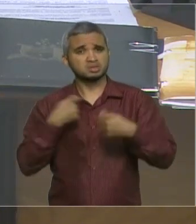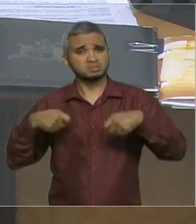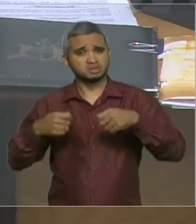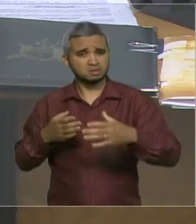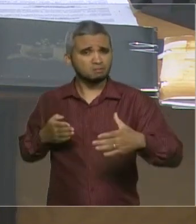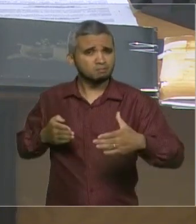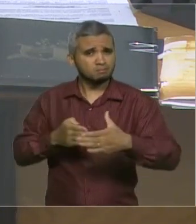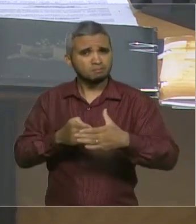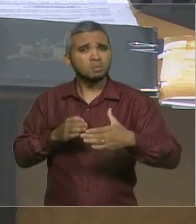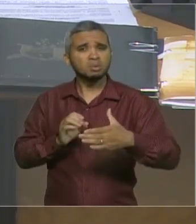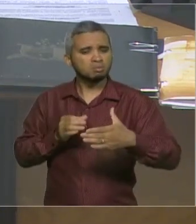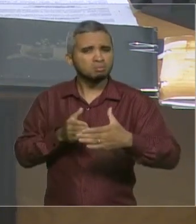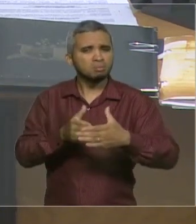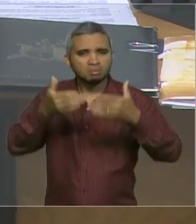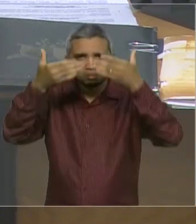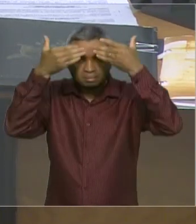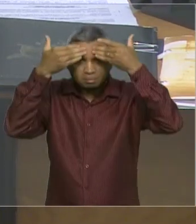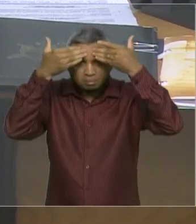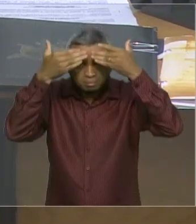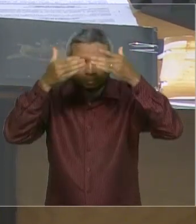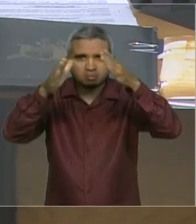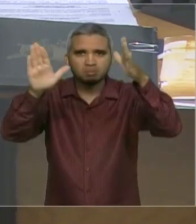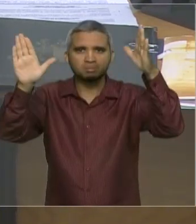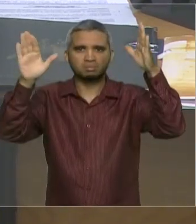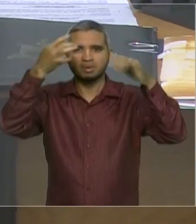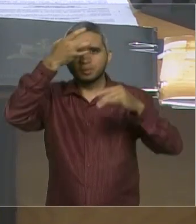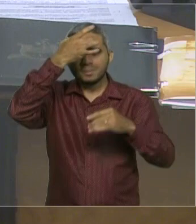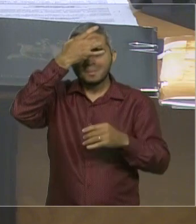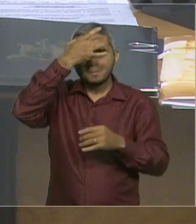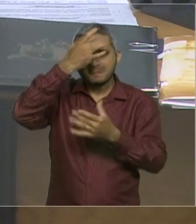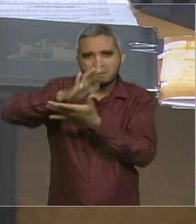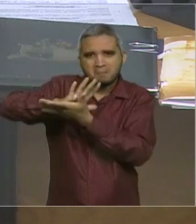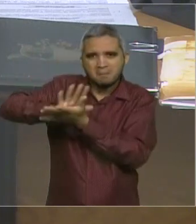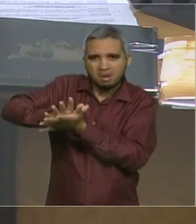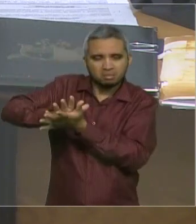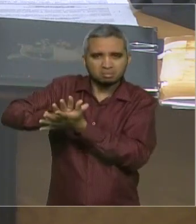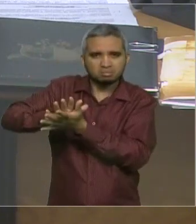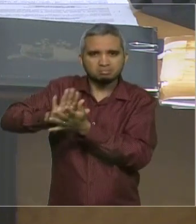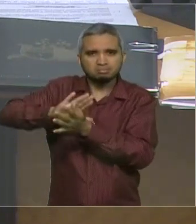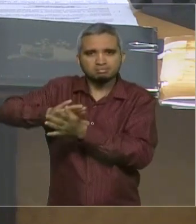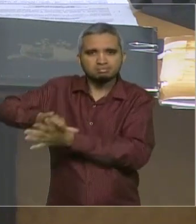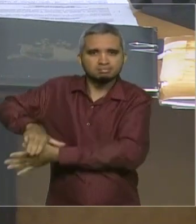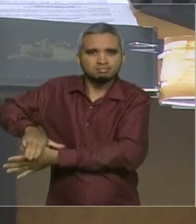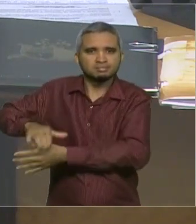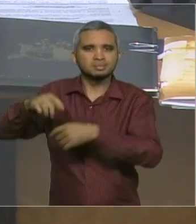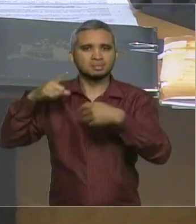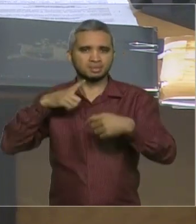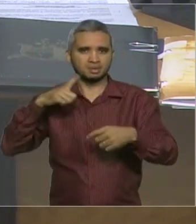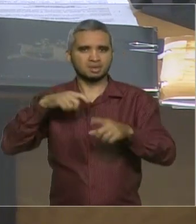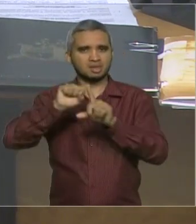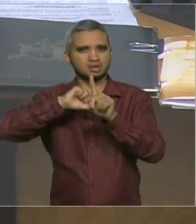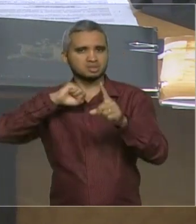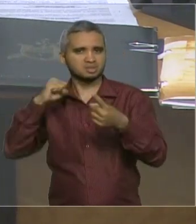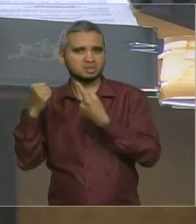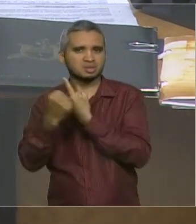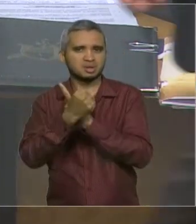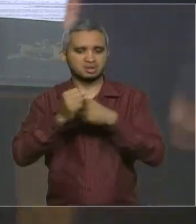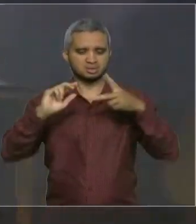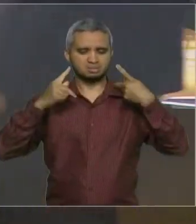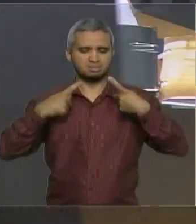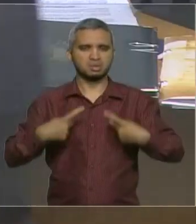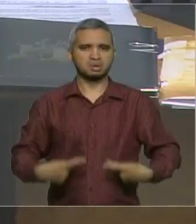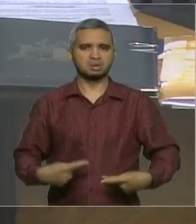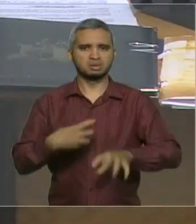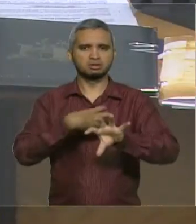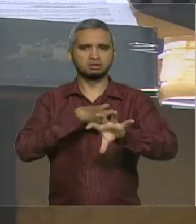intelectuais, as barreiras mentais e construir uma sociedade mais humana e mais